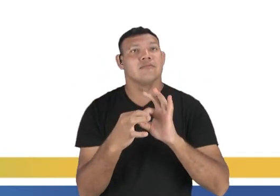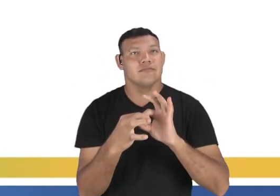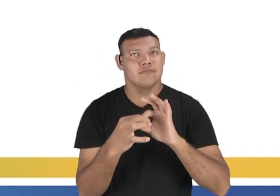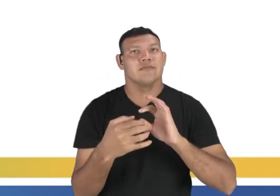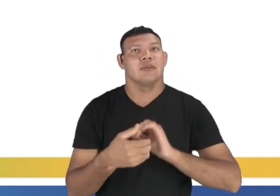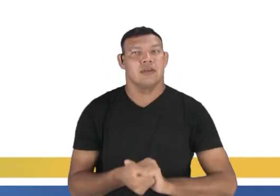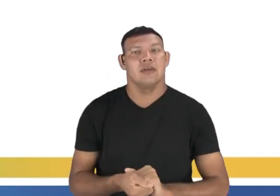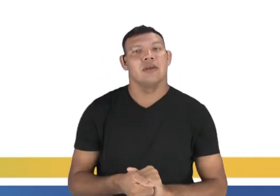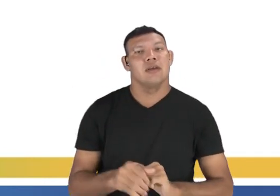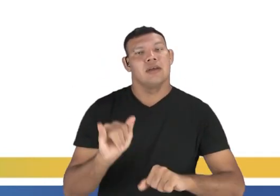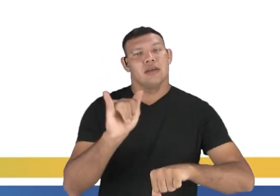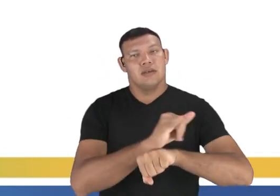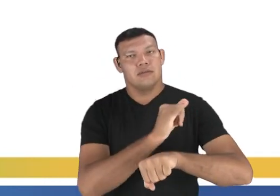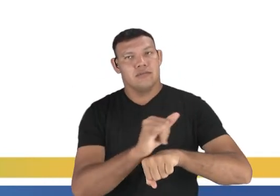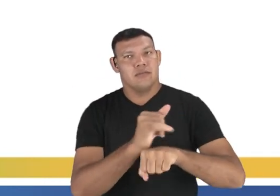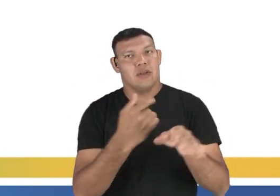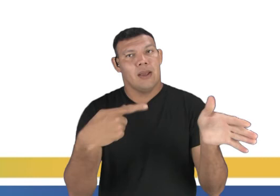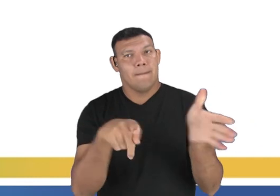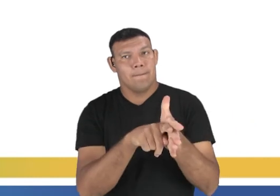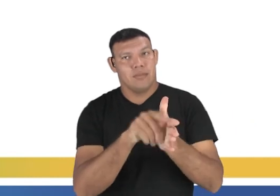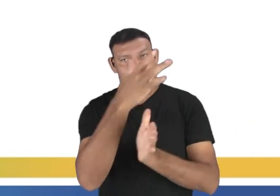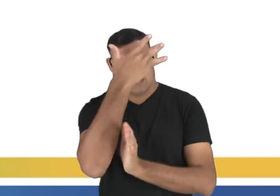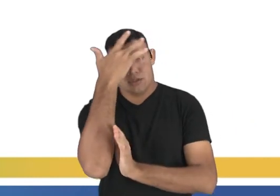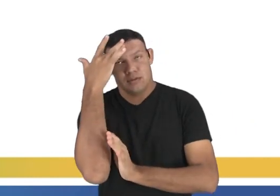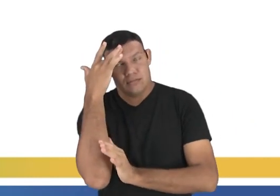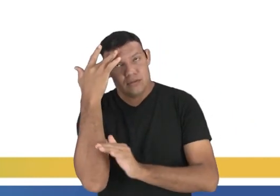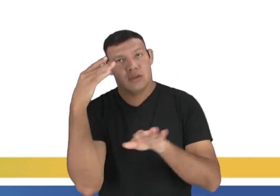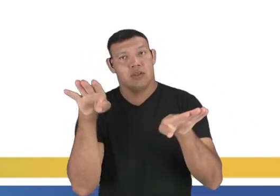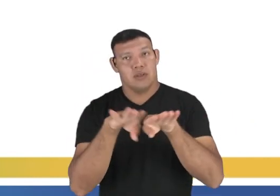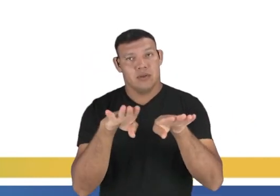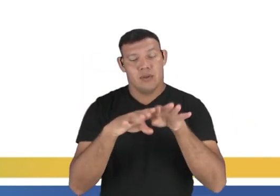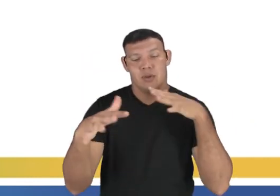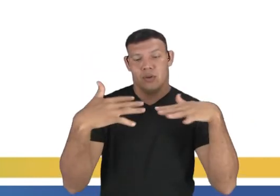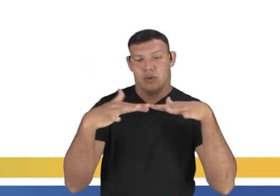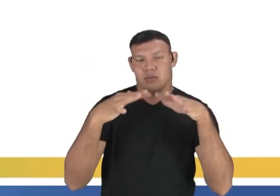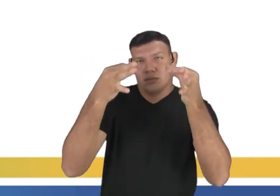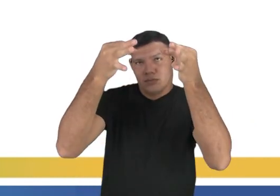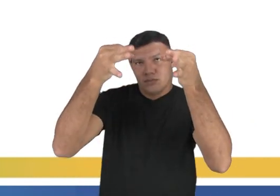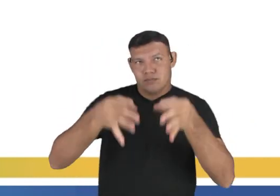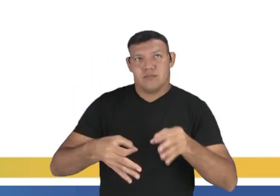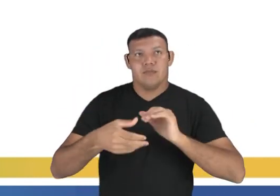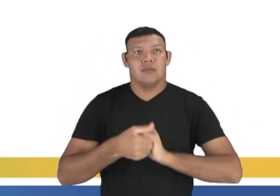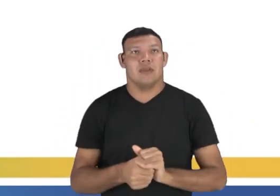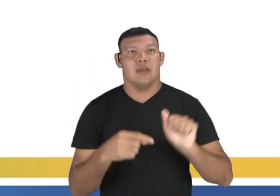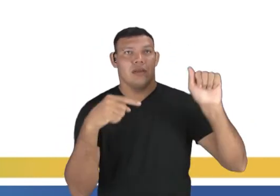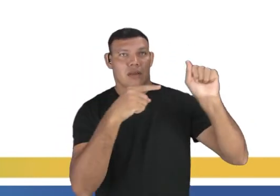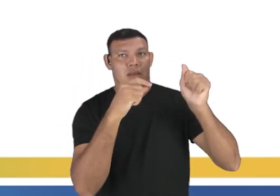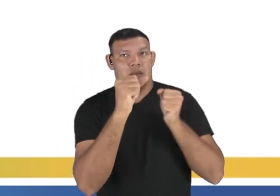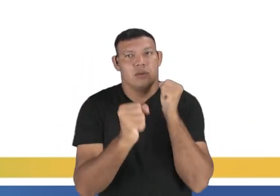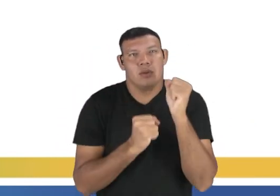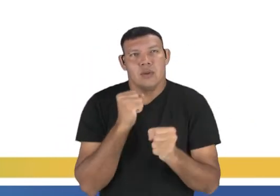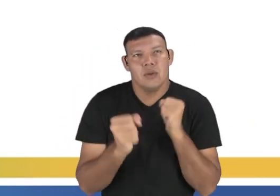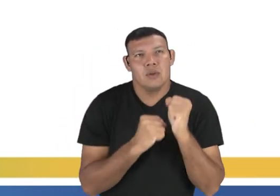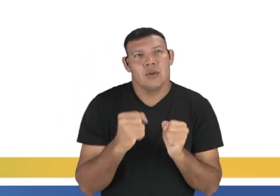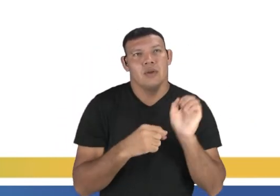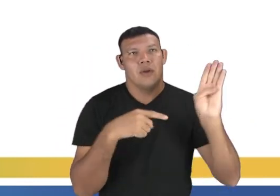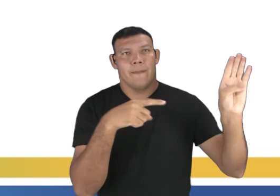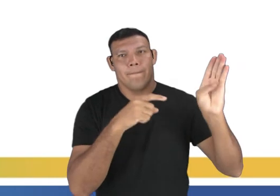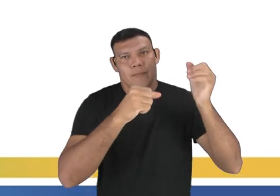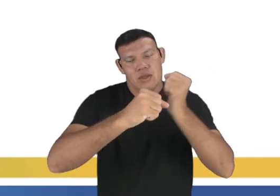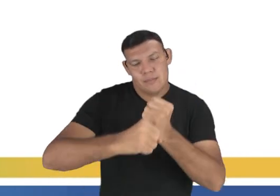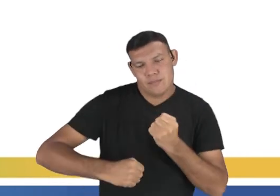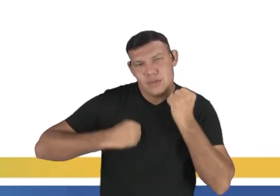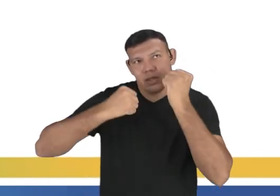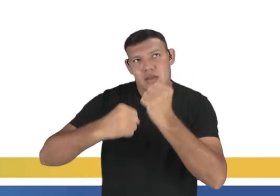dos atletas com uma combinação de movimentos precisos. Seria exemplo desse tipo de esporte: o atletismo, o remo,